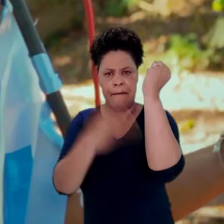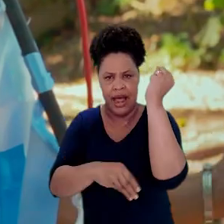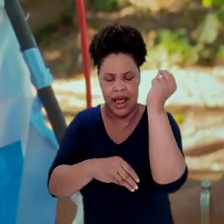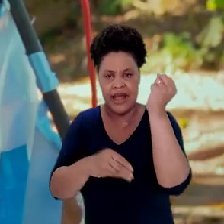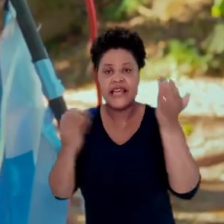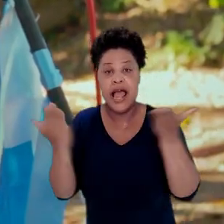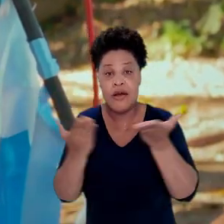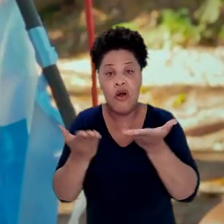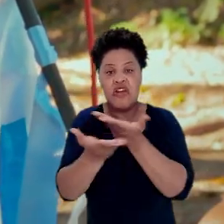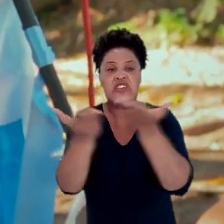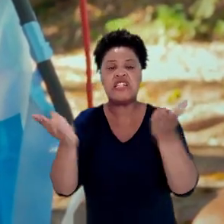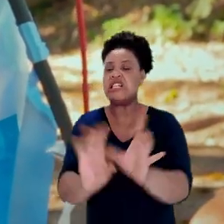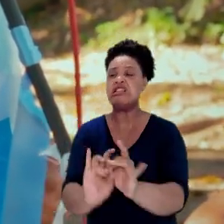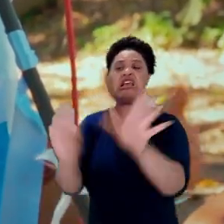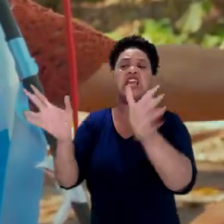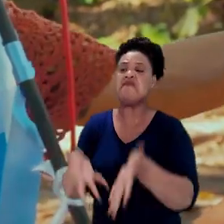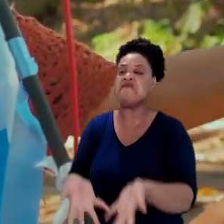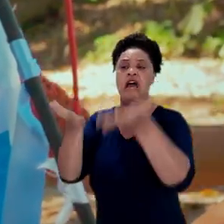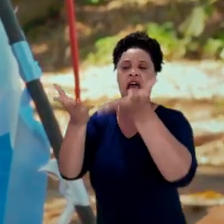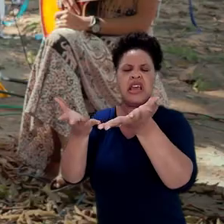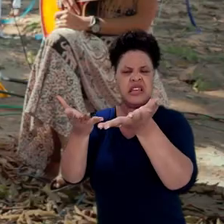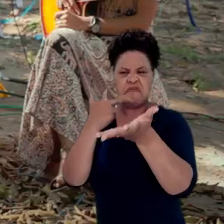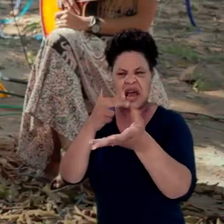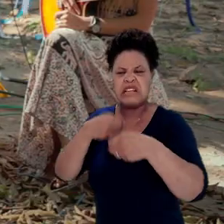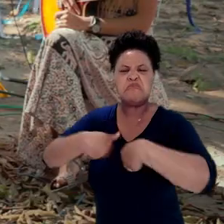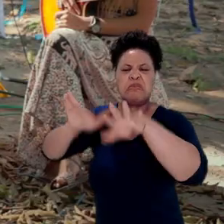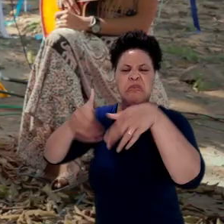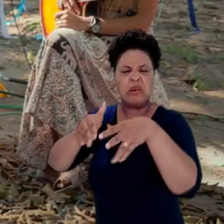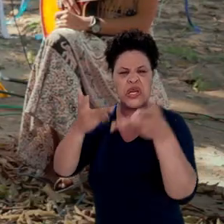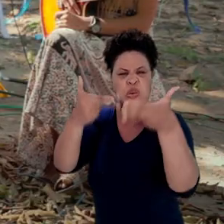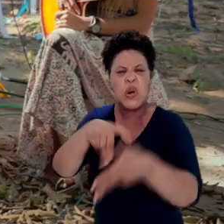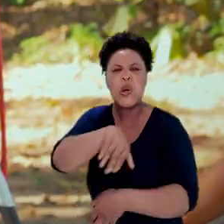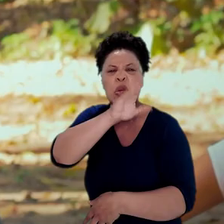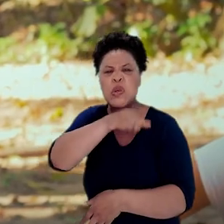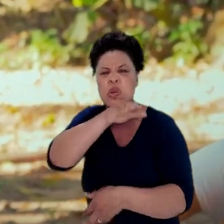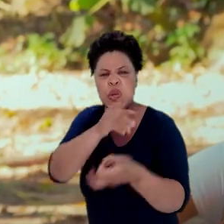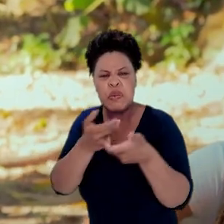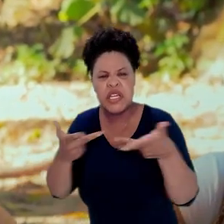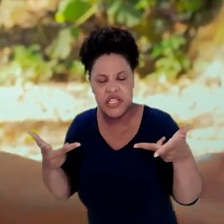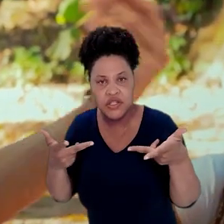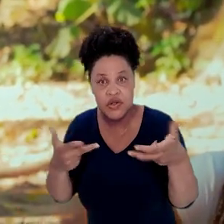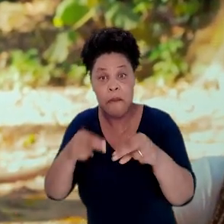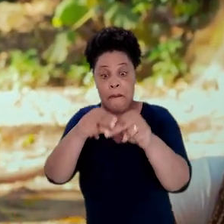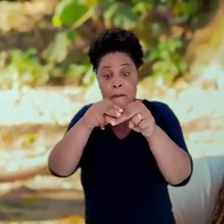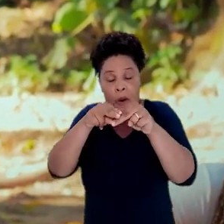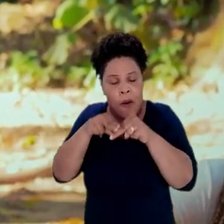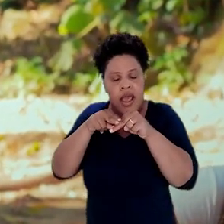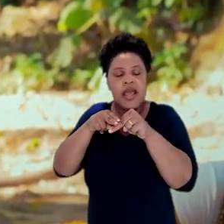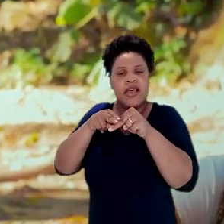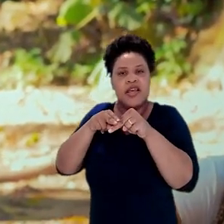agora são livres, e aí joga esses pretos na rua como se fosse bicho. E através dos nossos